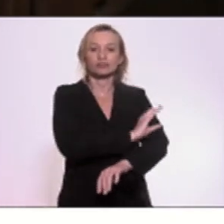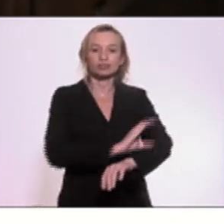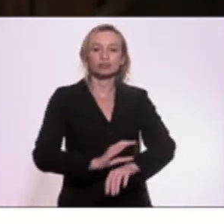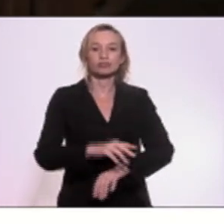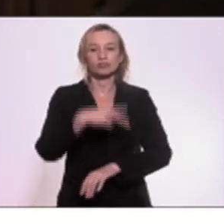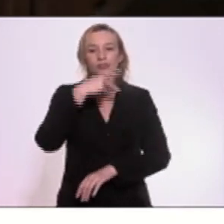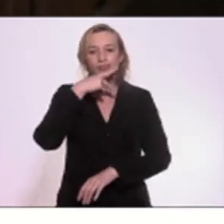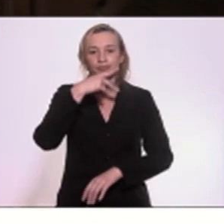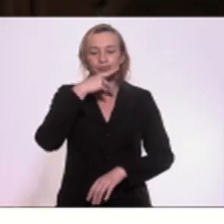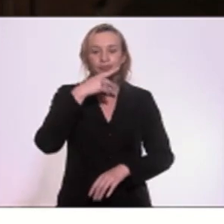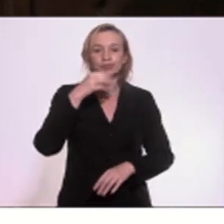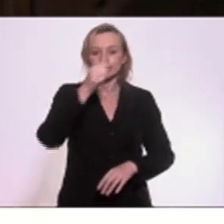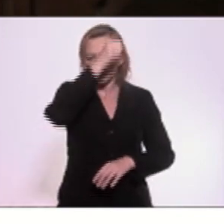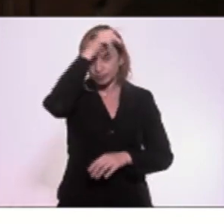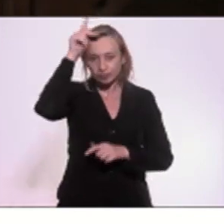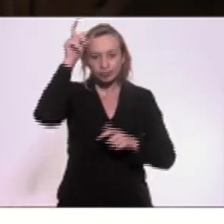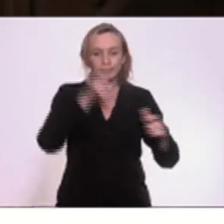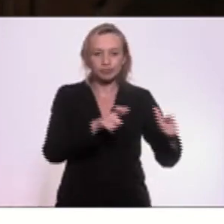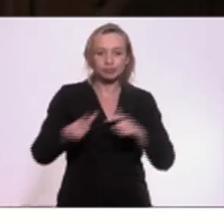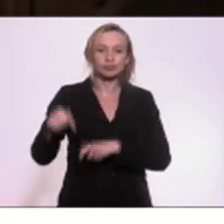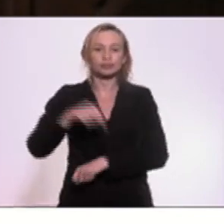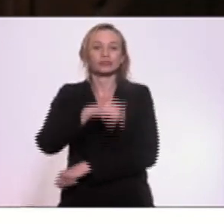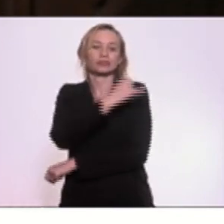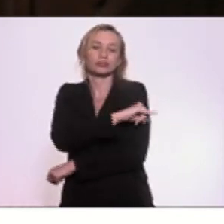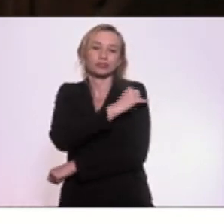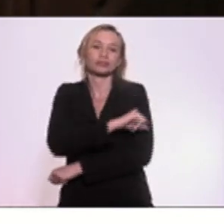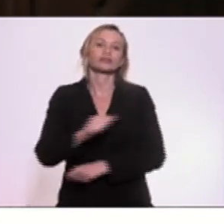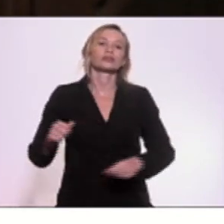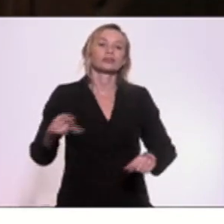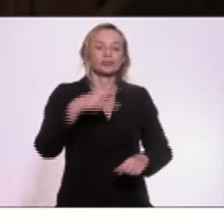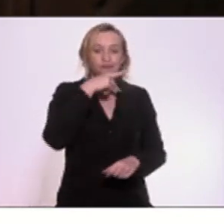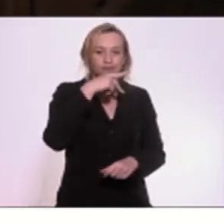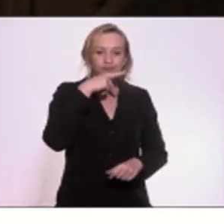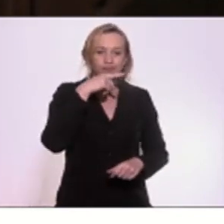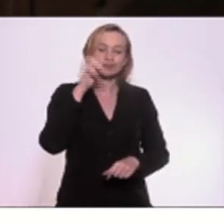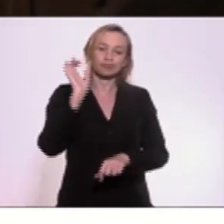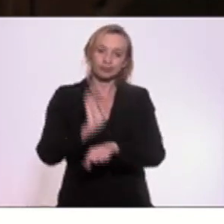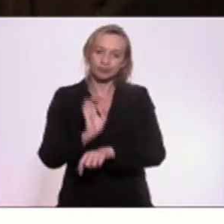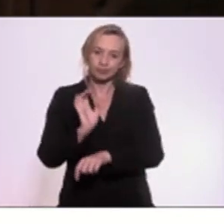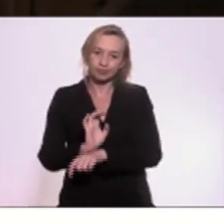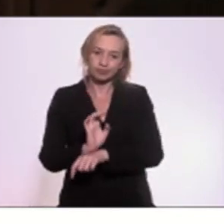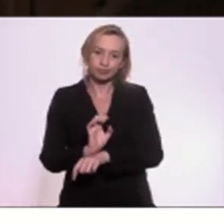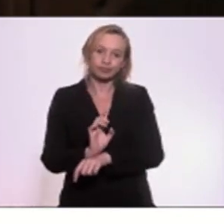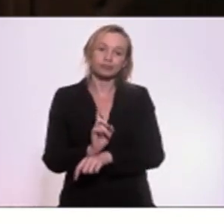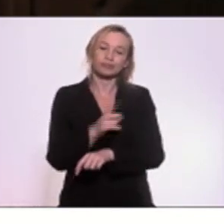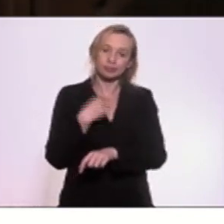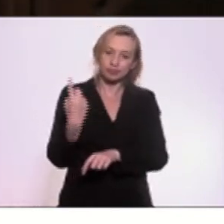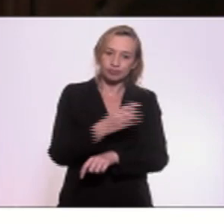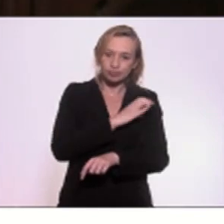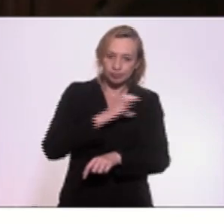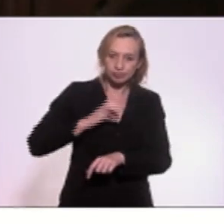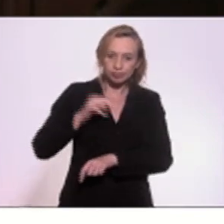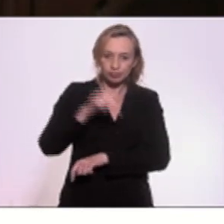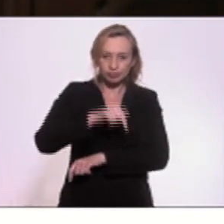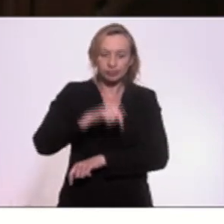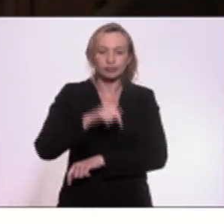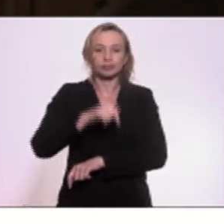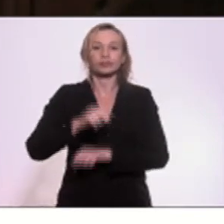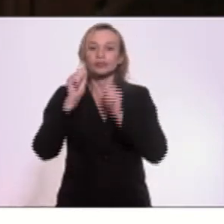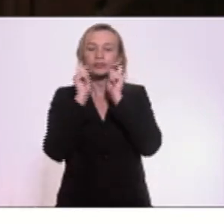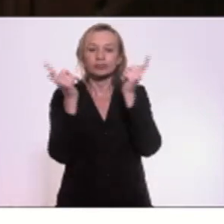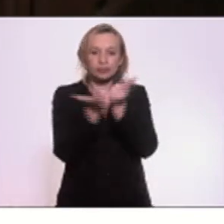Parlamento Municipal aqui do Rio de Janeiro, do Parlamento Estadual, da nossa comissão aqui de cultura da